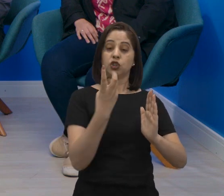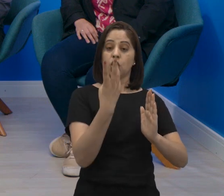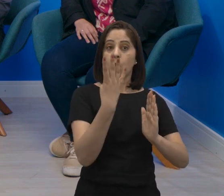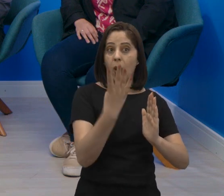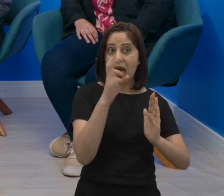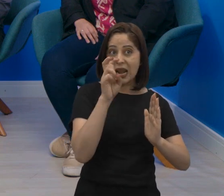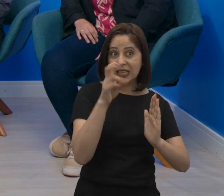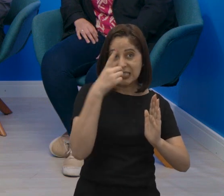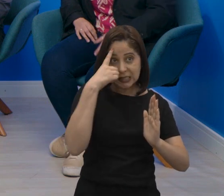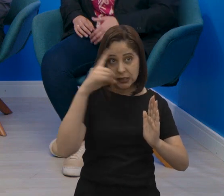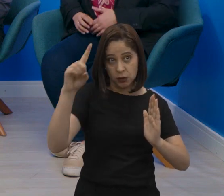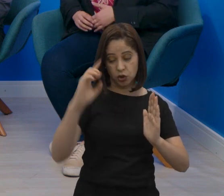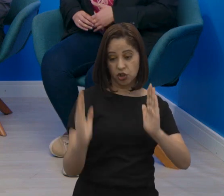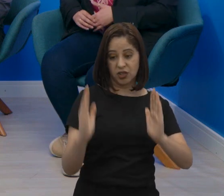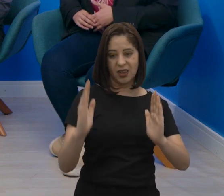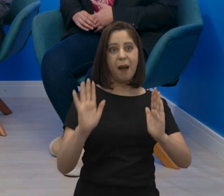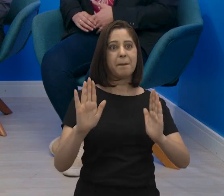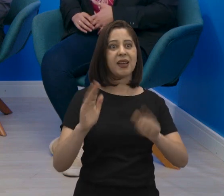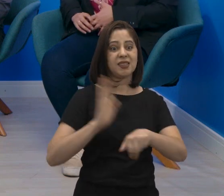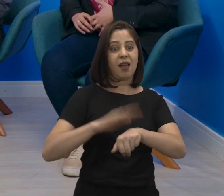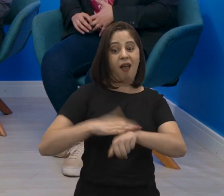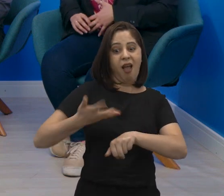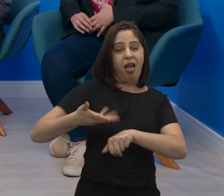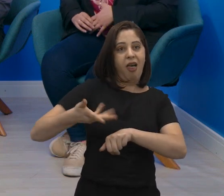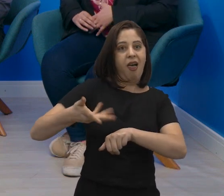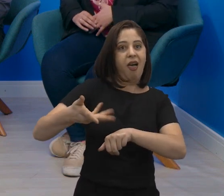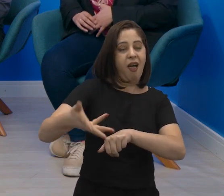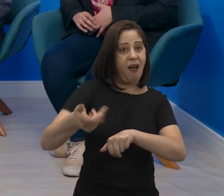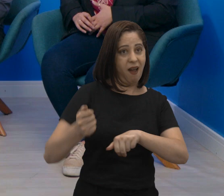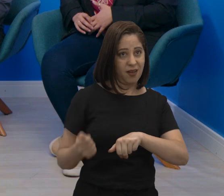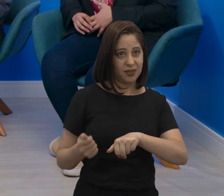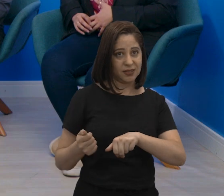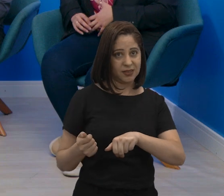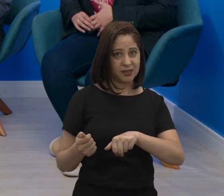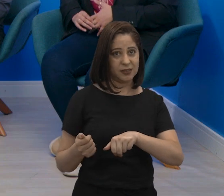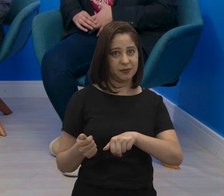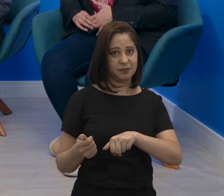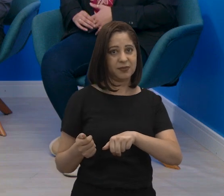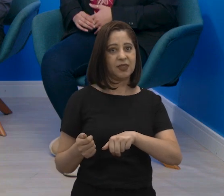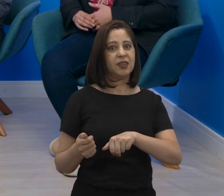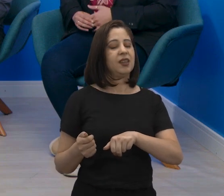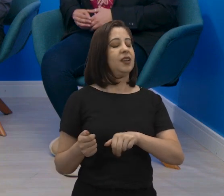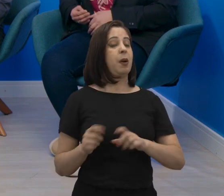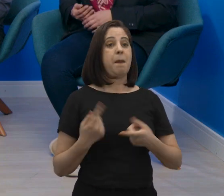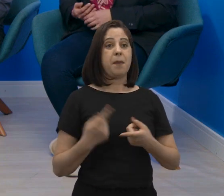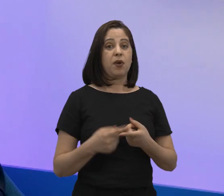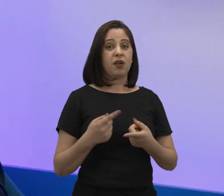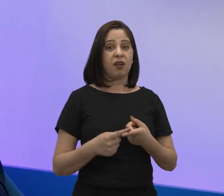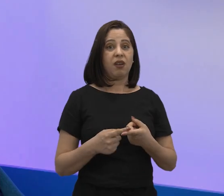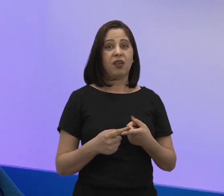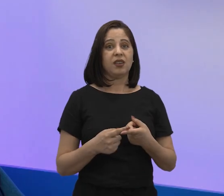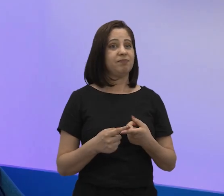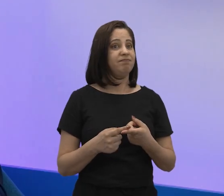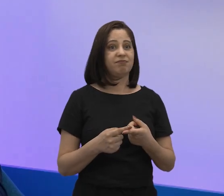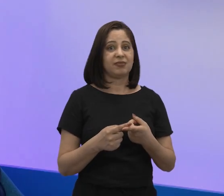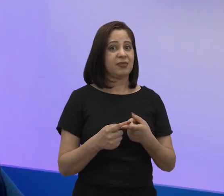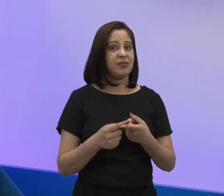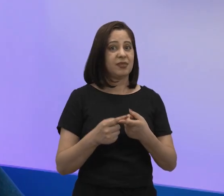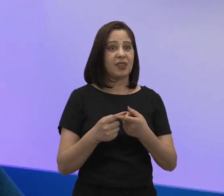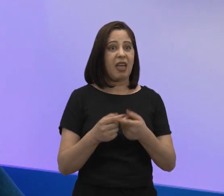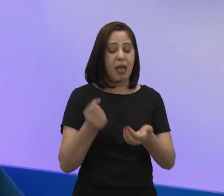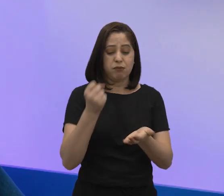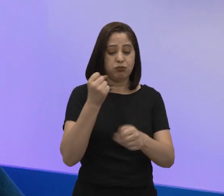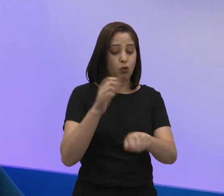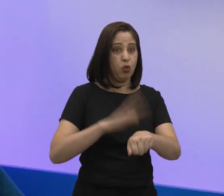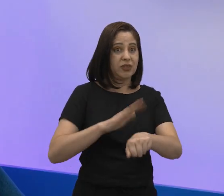campanha é tão rápido, os 45 dias, porque o trabalho que você fez ou não fez, ele praticamente ele só